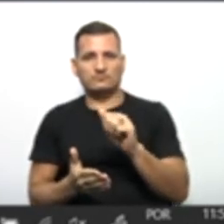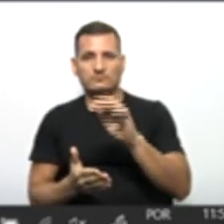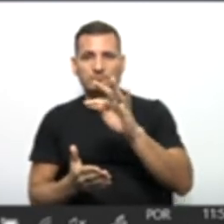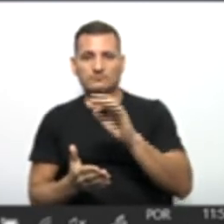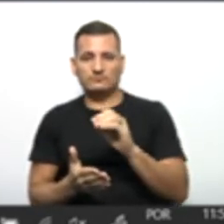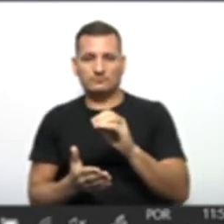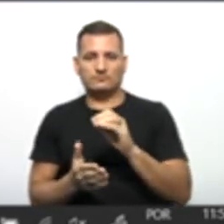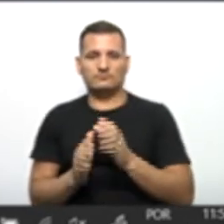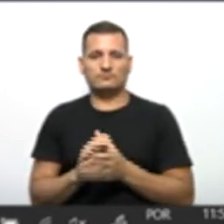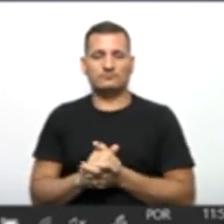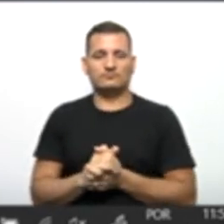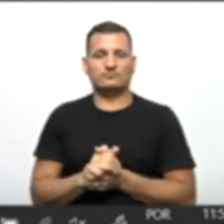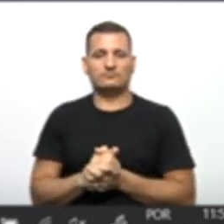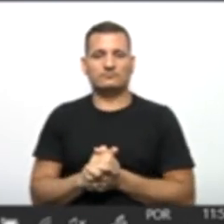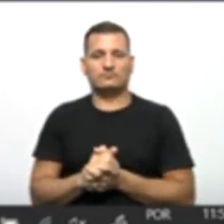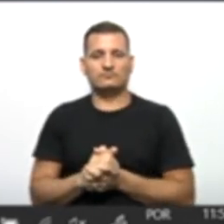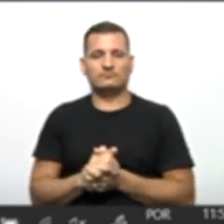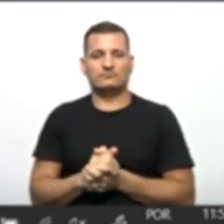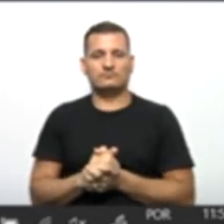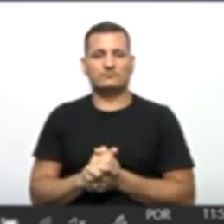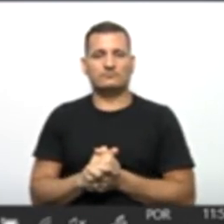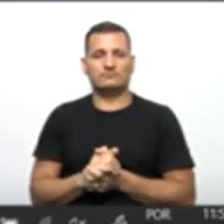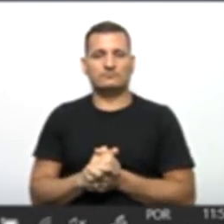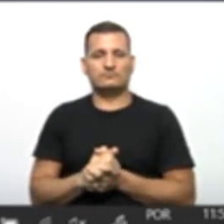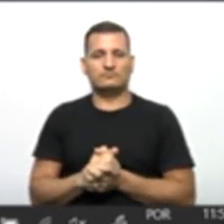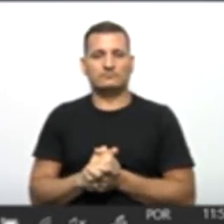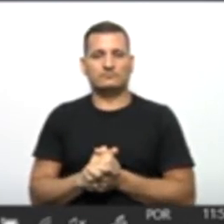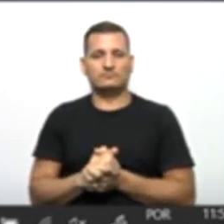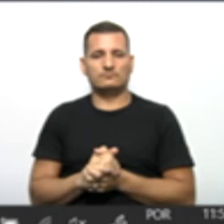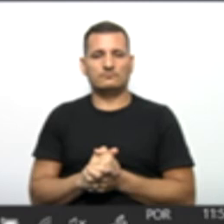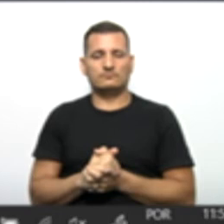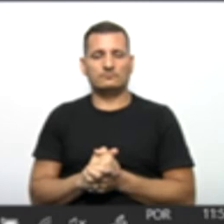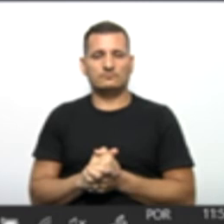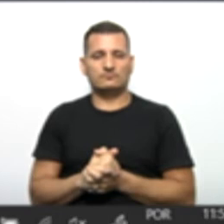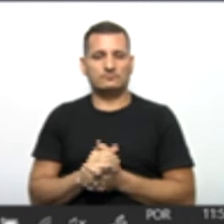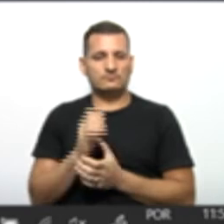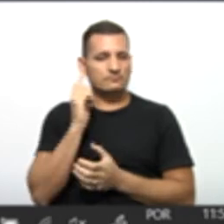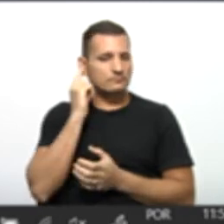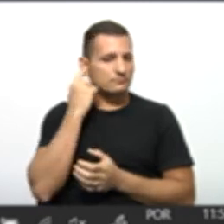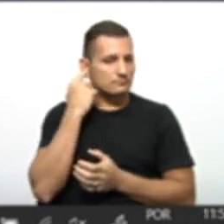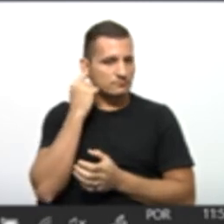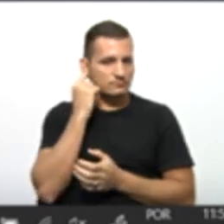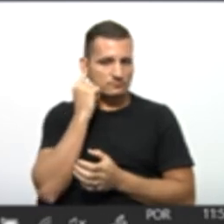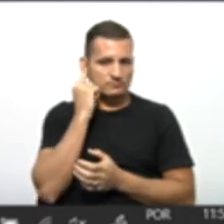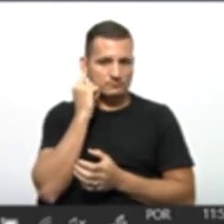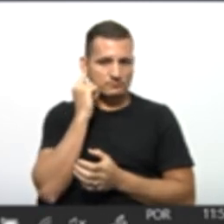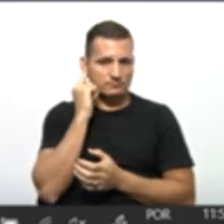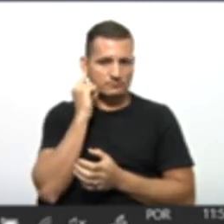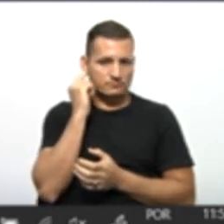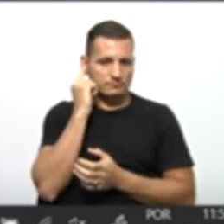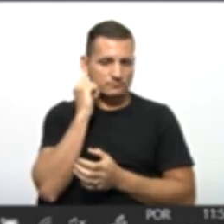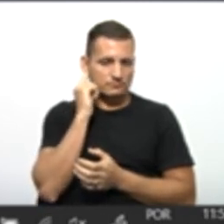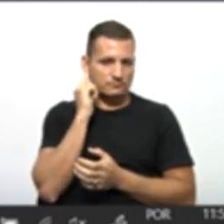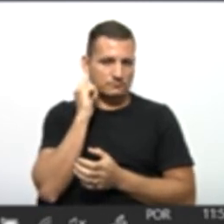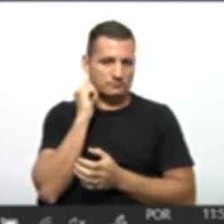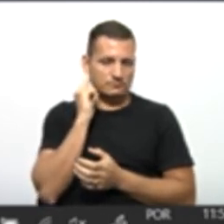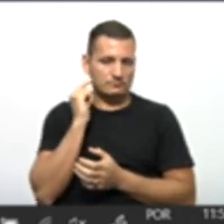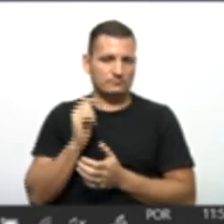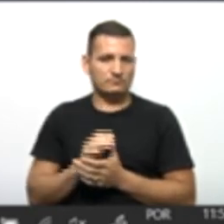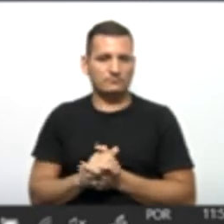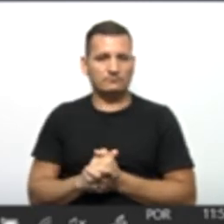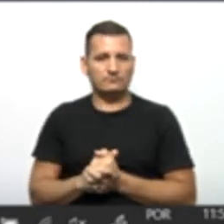também vou dizer que essa só aumentar mais um pouco pra vocês visualizar é melhor